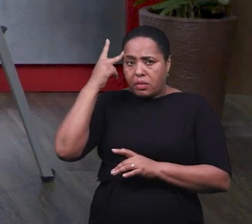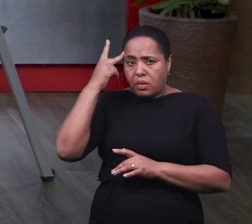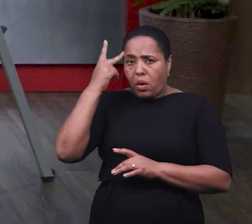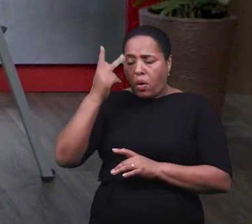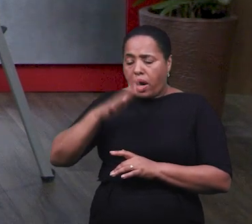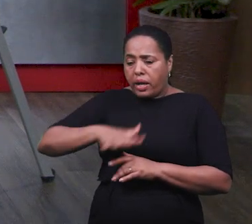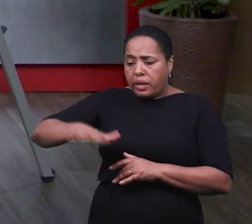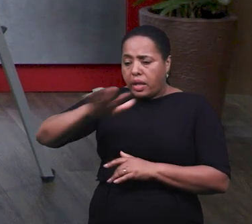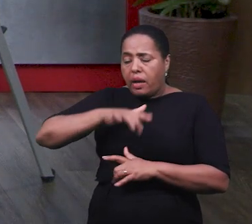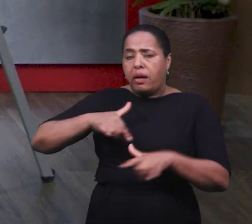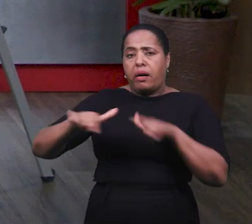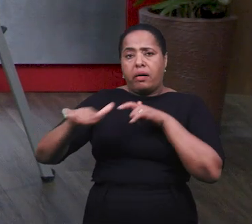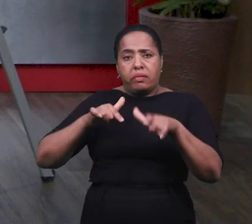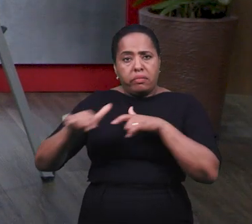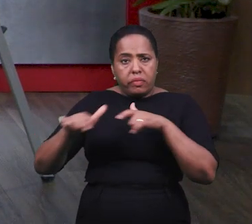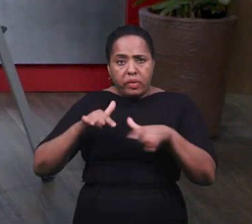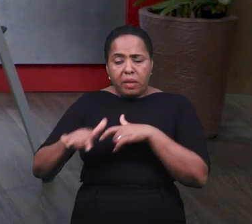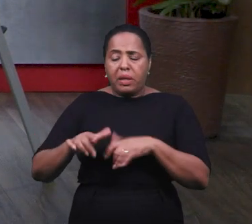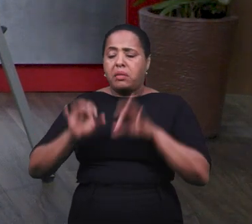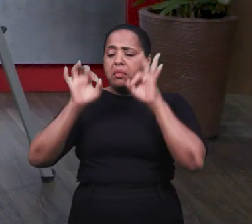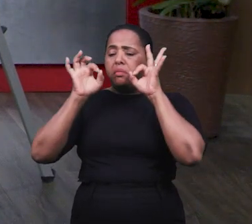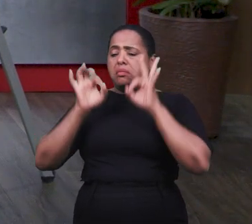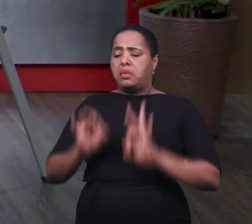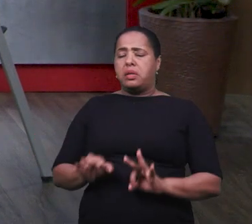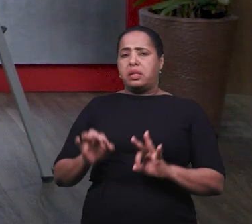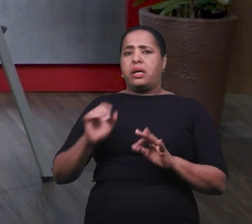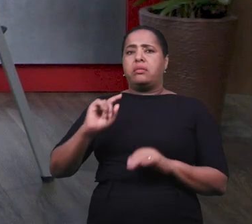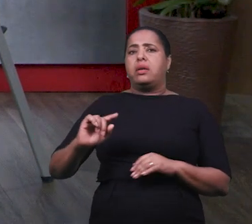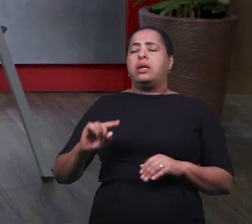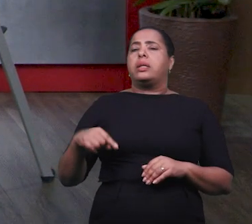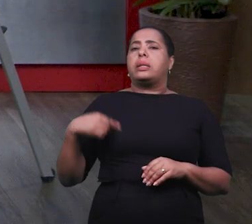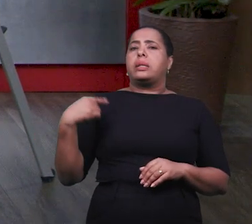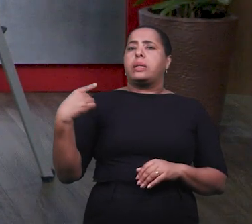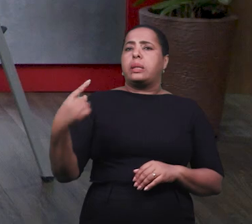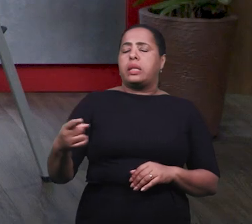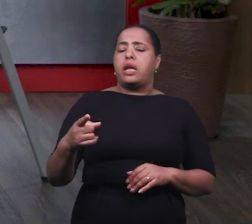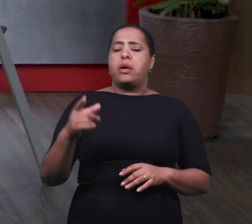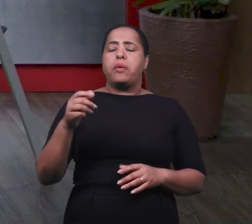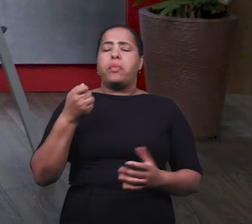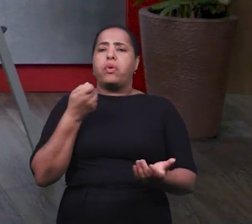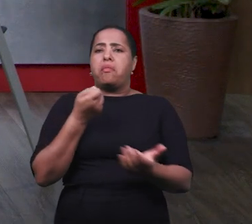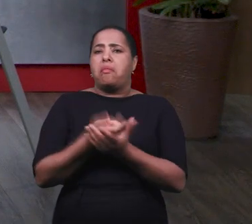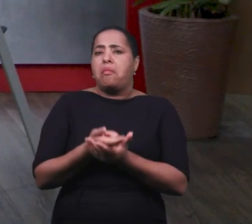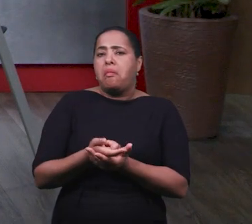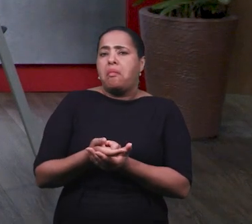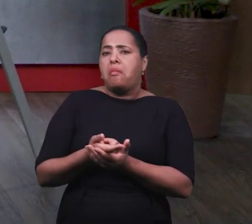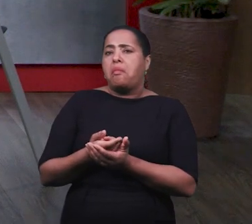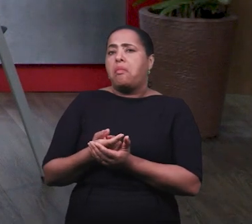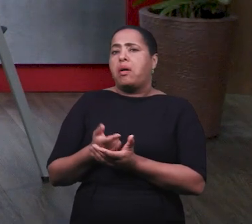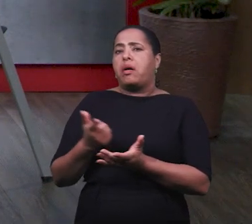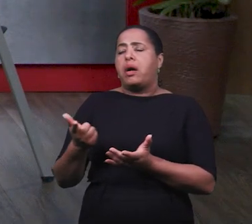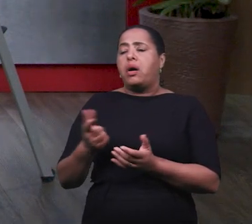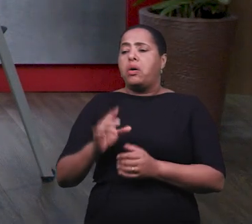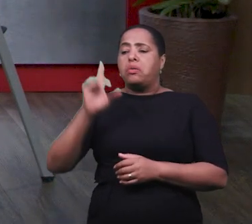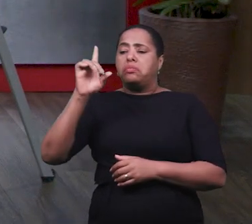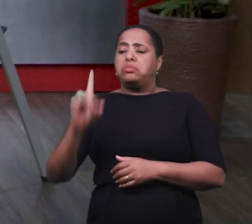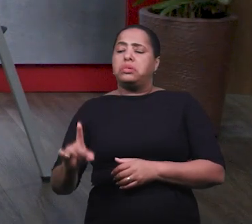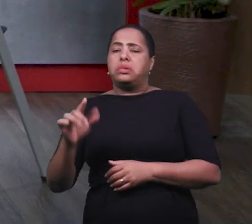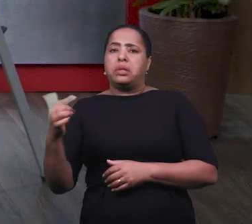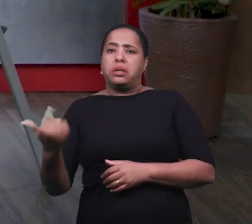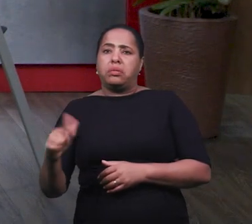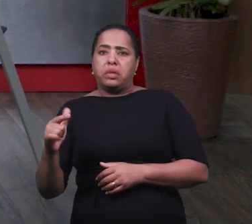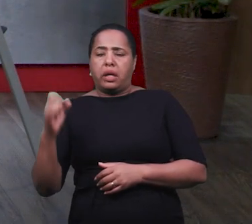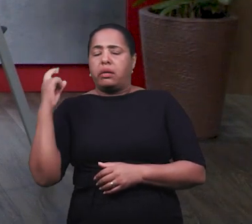faça o certo, para depois não contribuir ou não ter direito. É